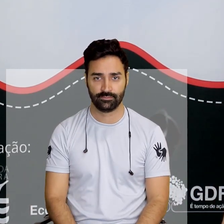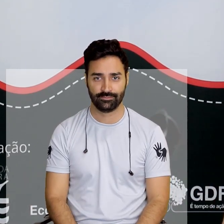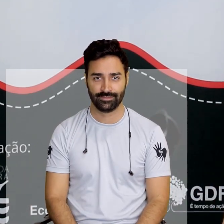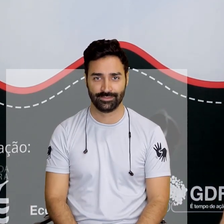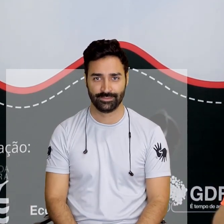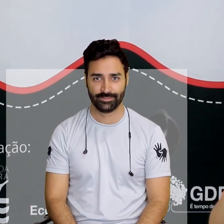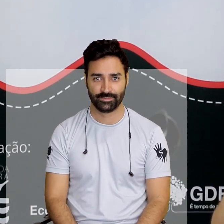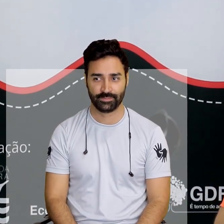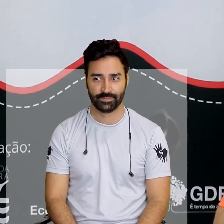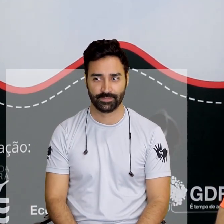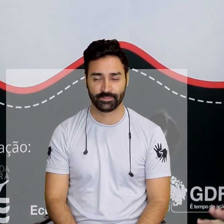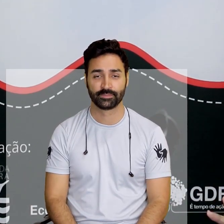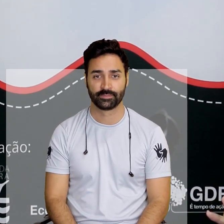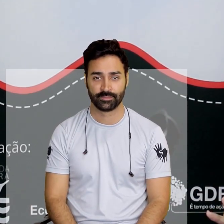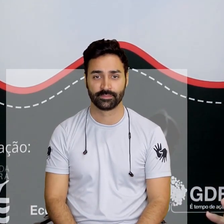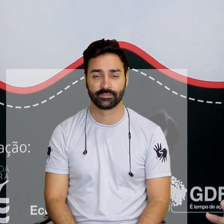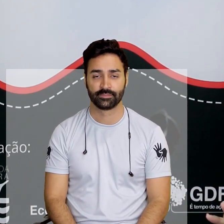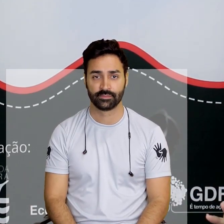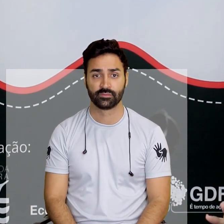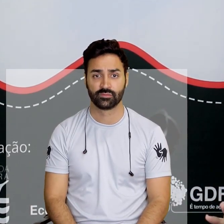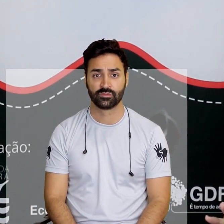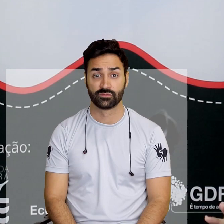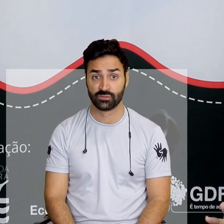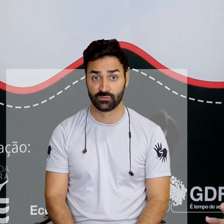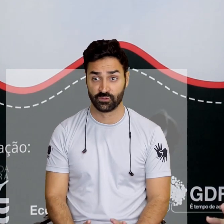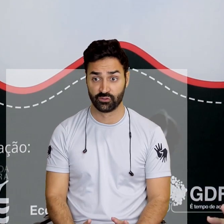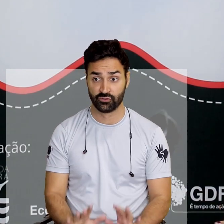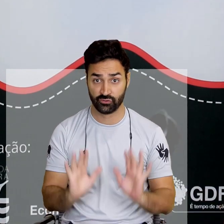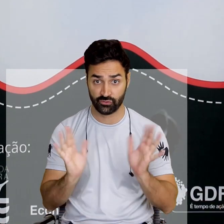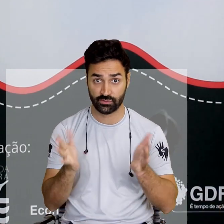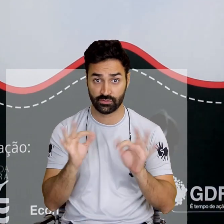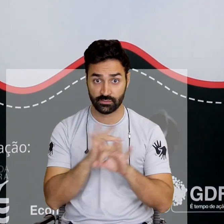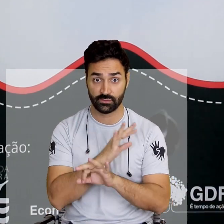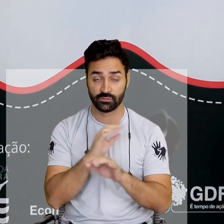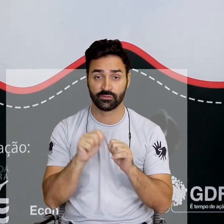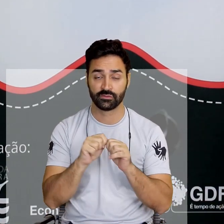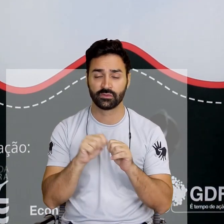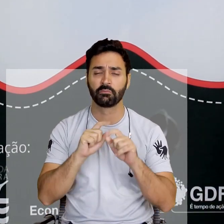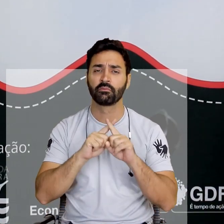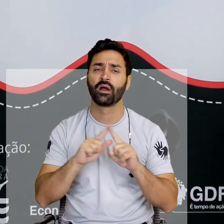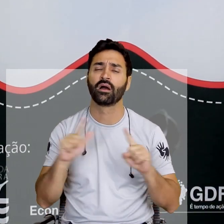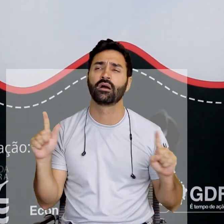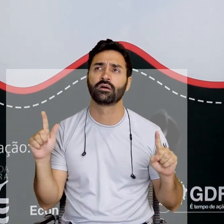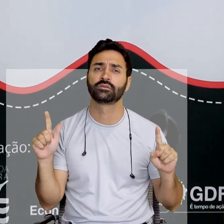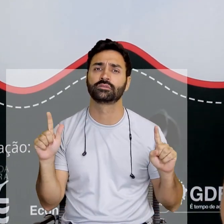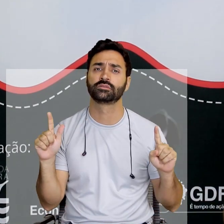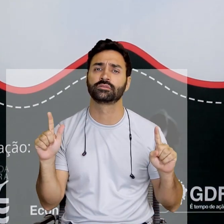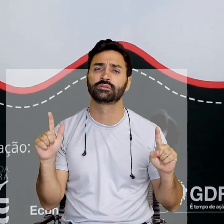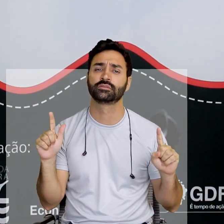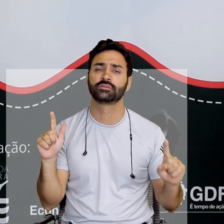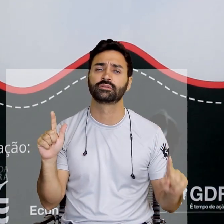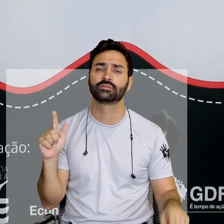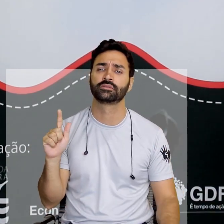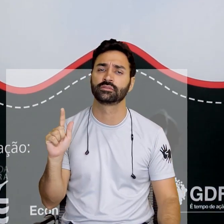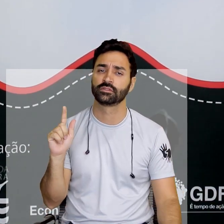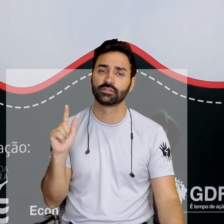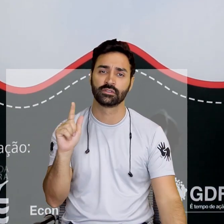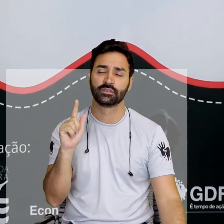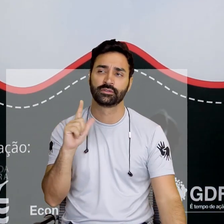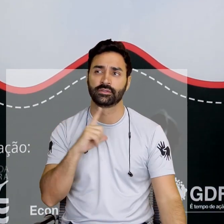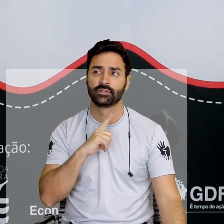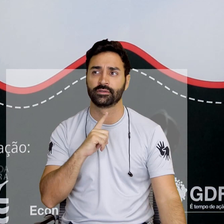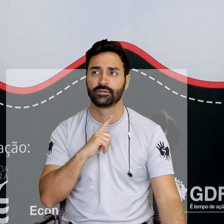E semana e os dias da semana todo mundo já fez aqui para mim. Mas e o fim de semana?